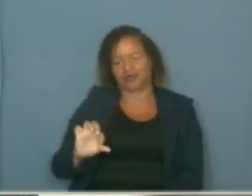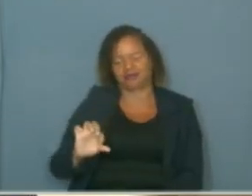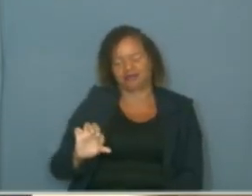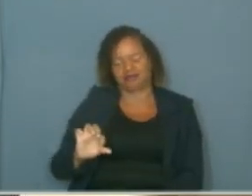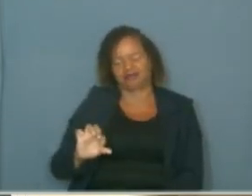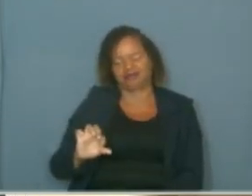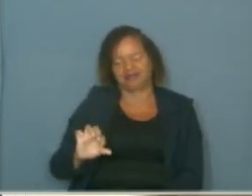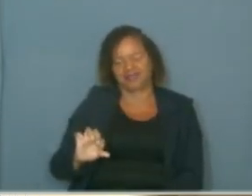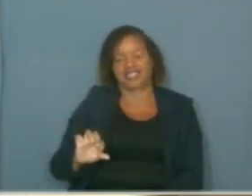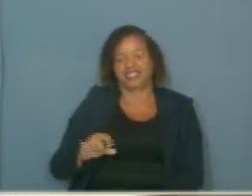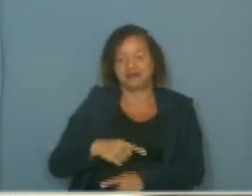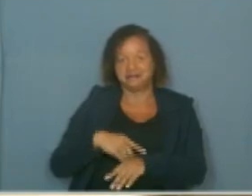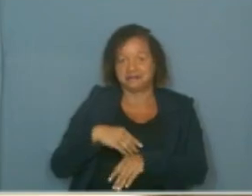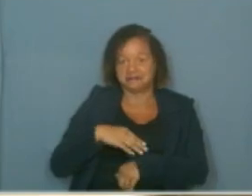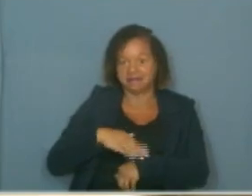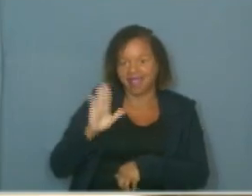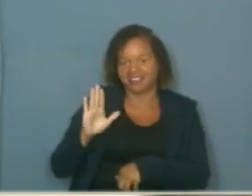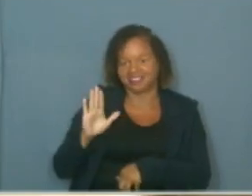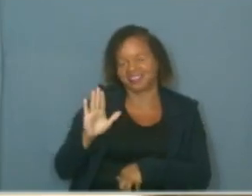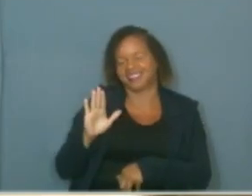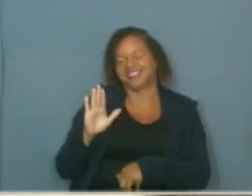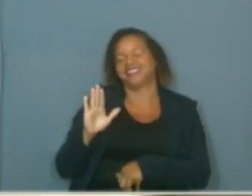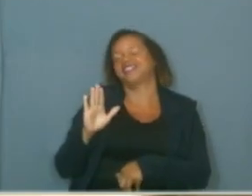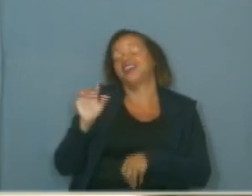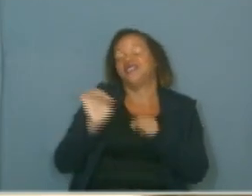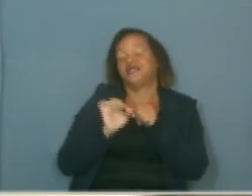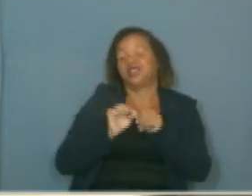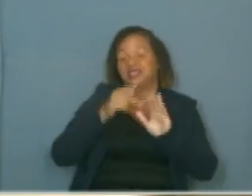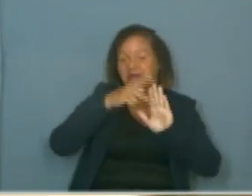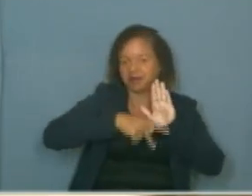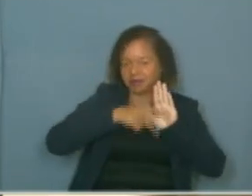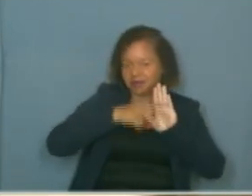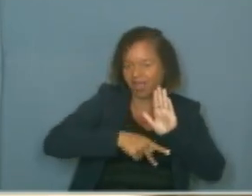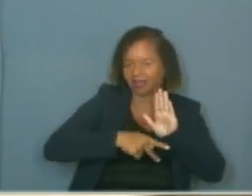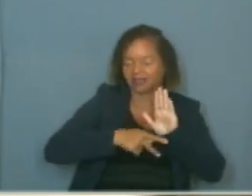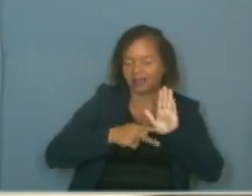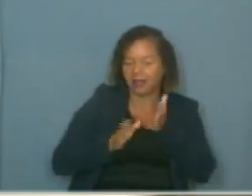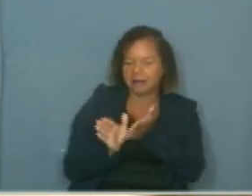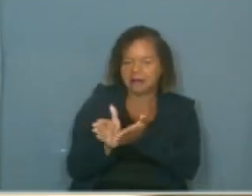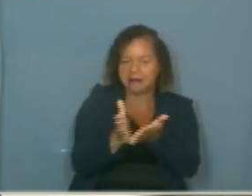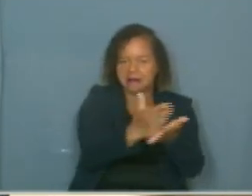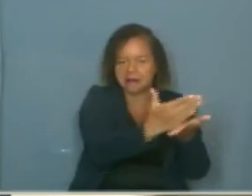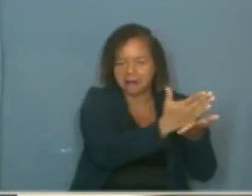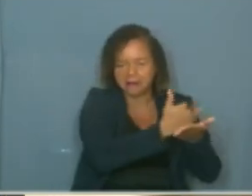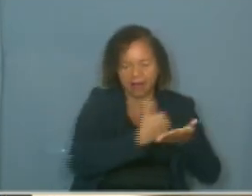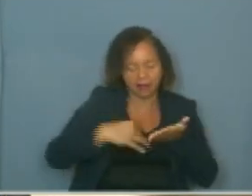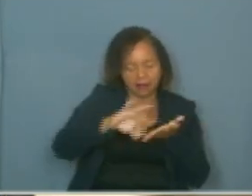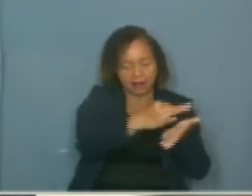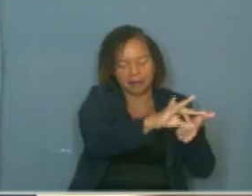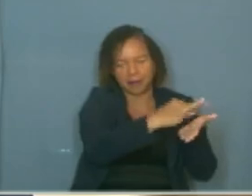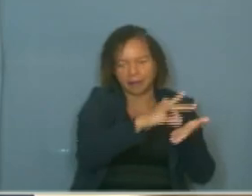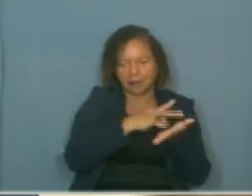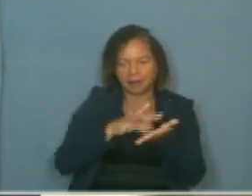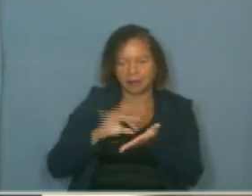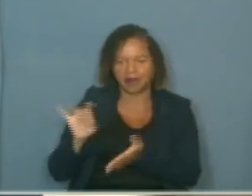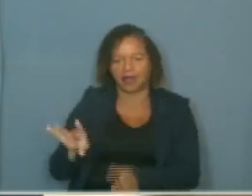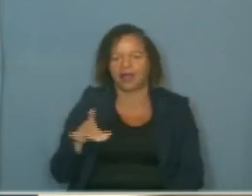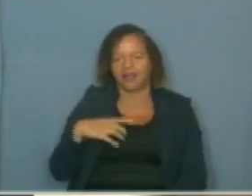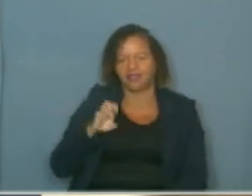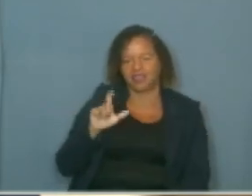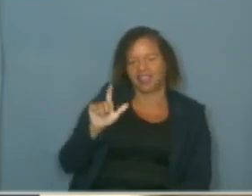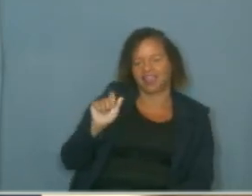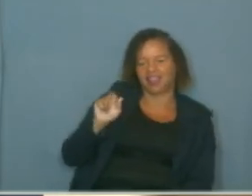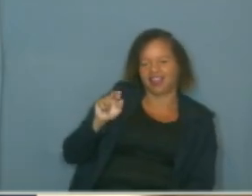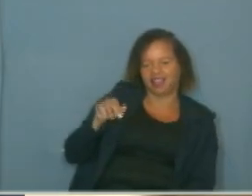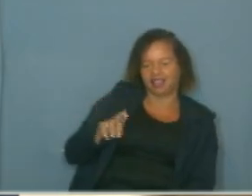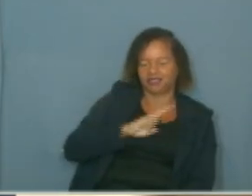do que isso, porque quando a gente fez esse projeto, vereadora Cida, e quando a gente colheu assinaturas nesse mesmo plenário, a vereadora Elaine Cristina não estava